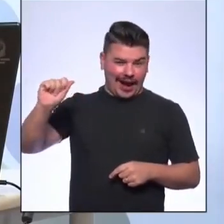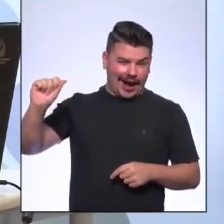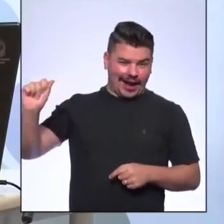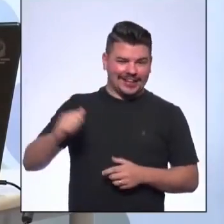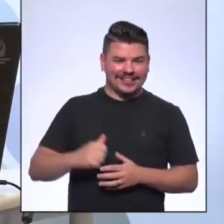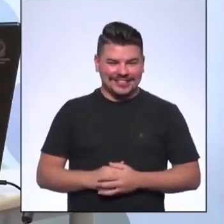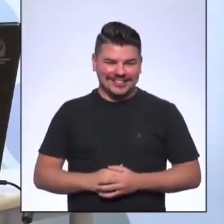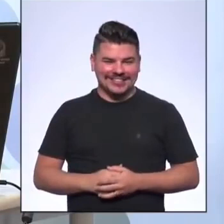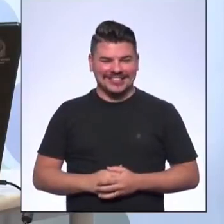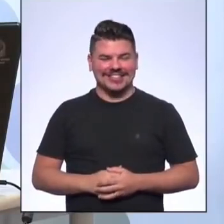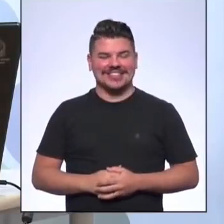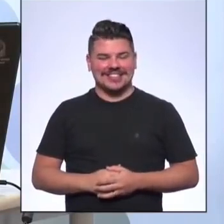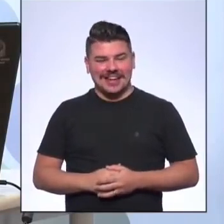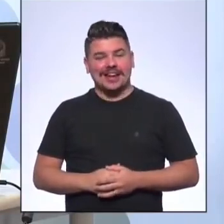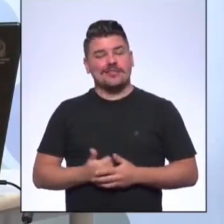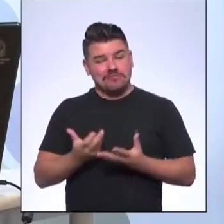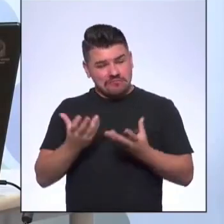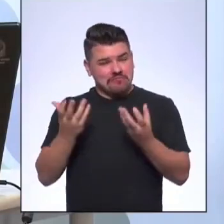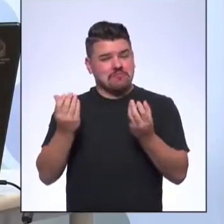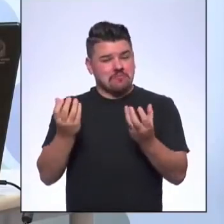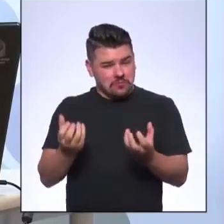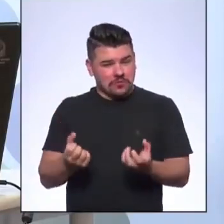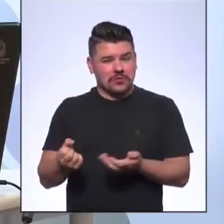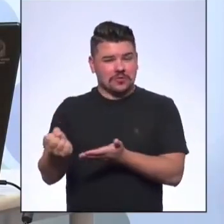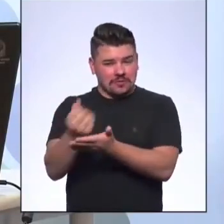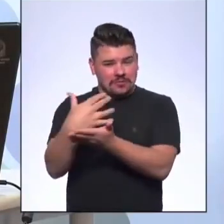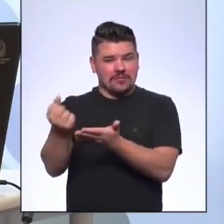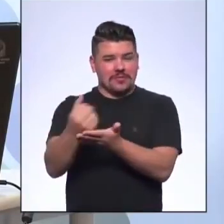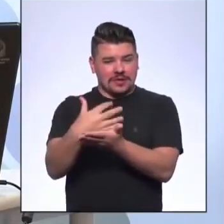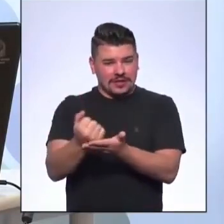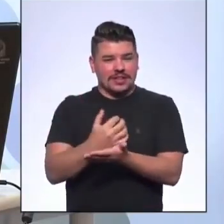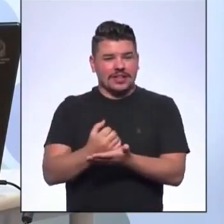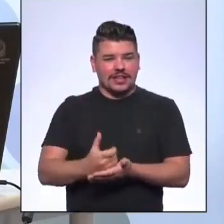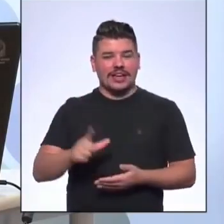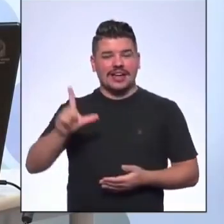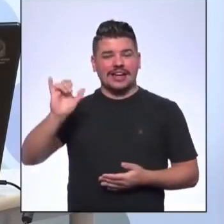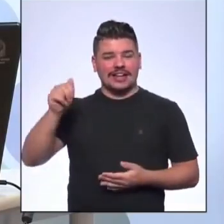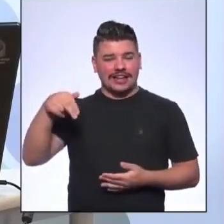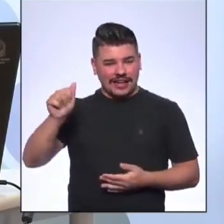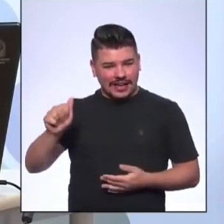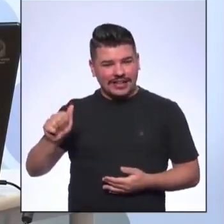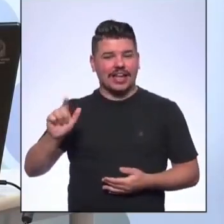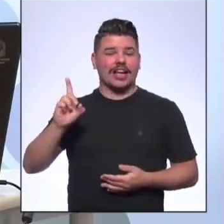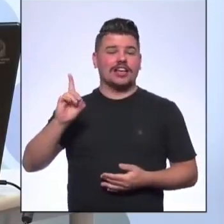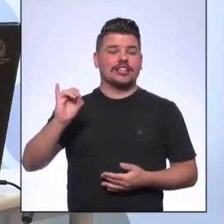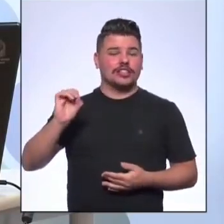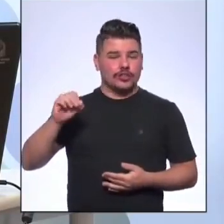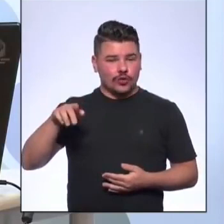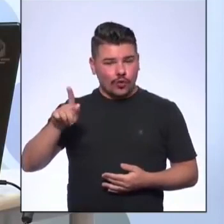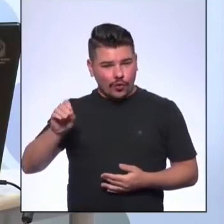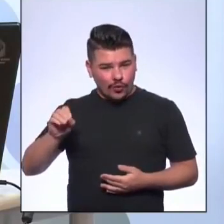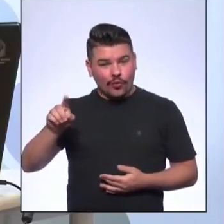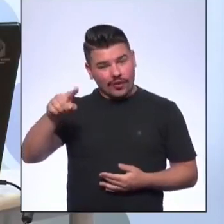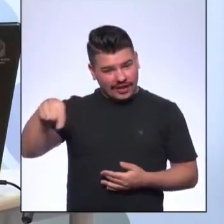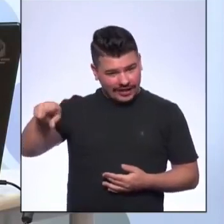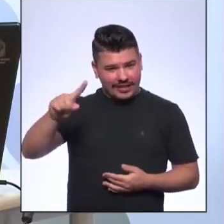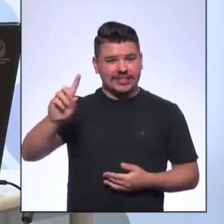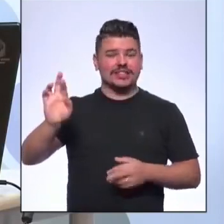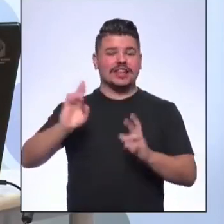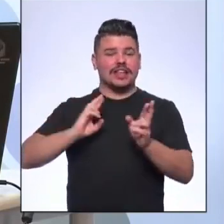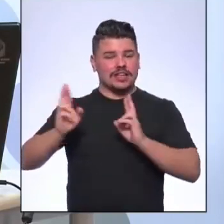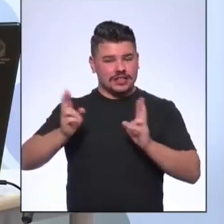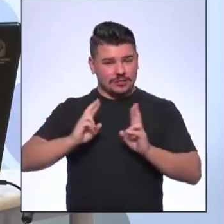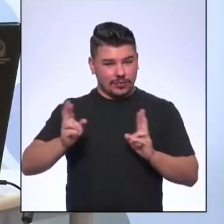aqui, olha, muita gente, Liana, Diogo, esses que eu comentei, eles chegaram aí